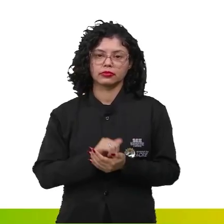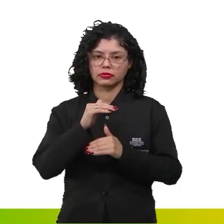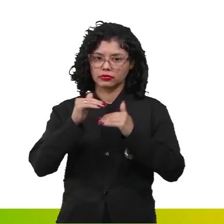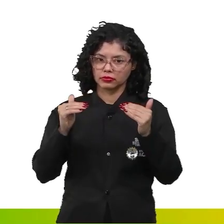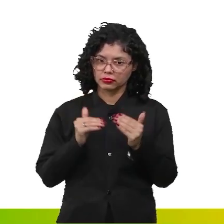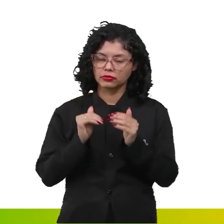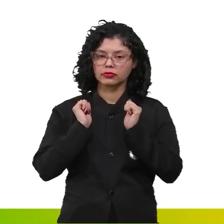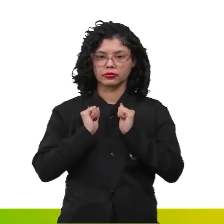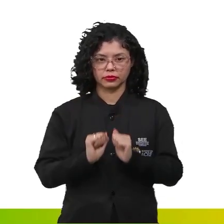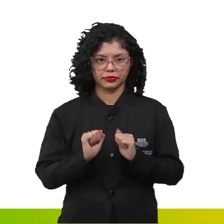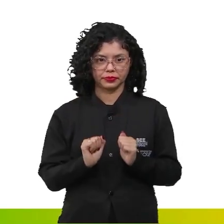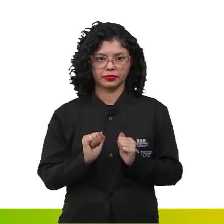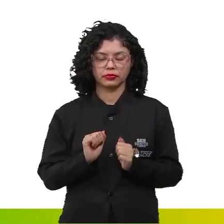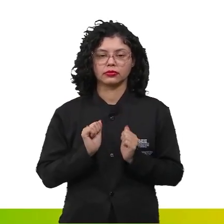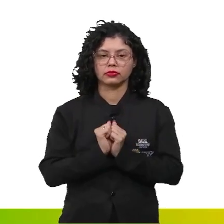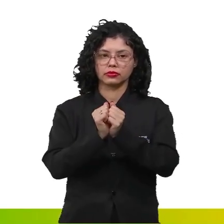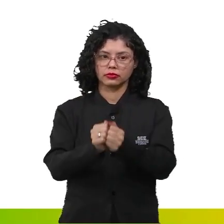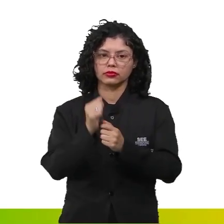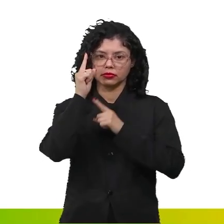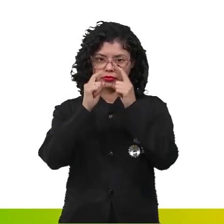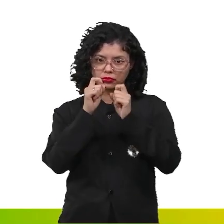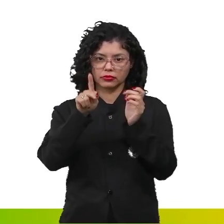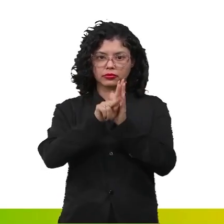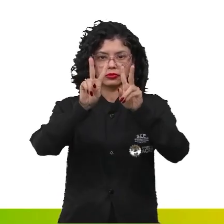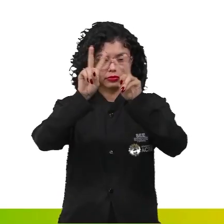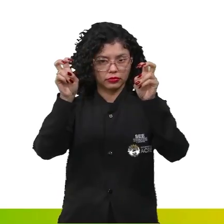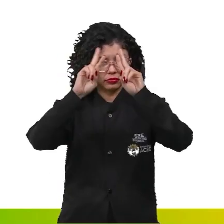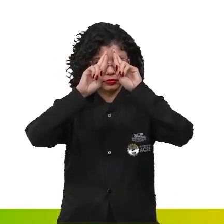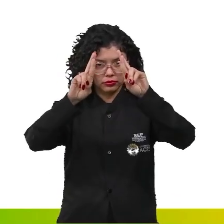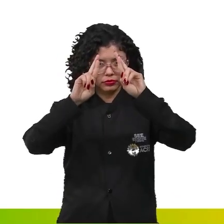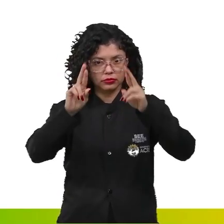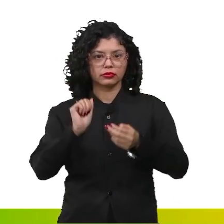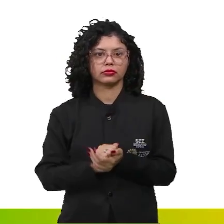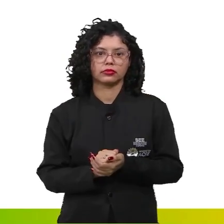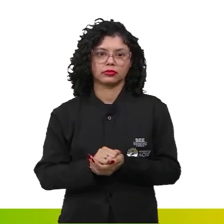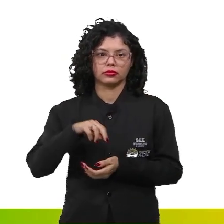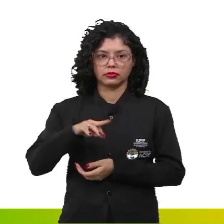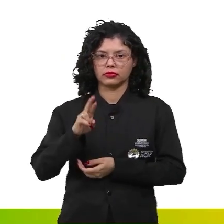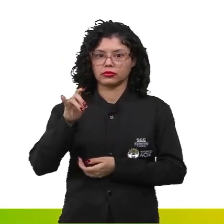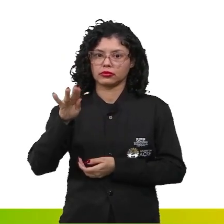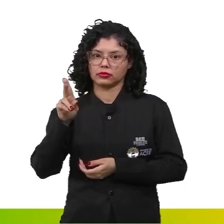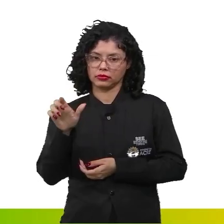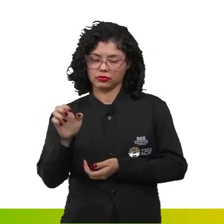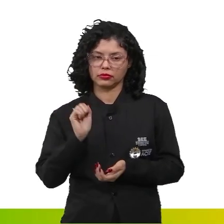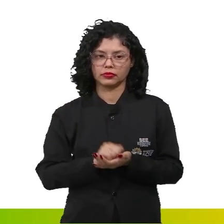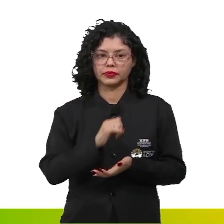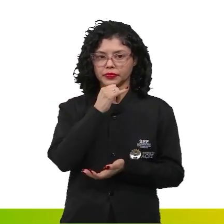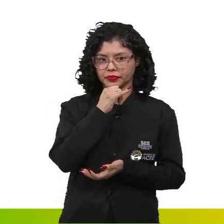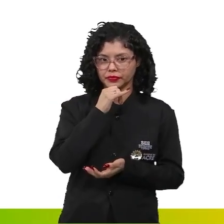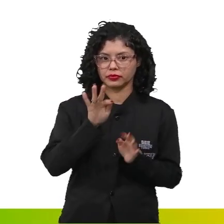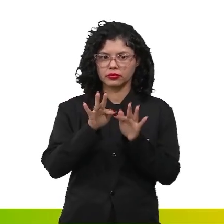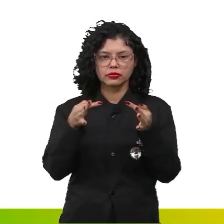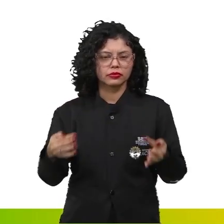todos possam participar e se expressar respeitando a essência da modalidade. Aqui temos os exemplos: simplificação da